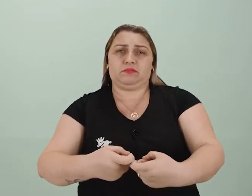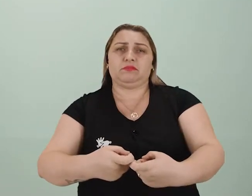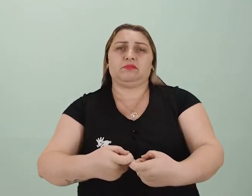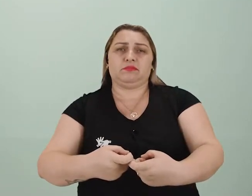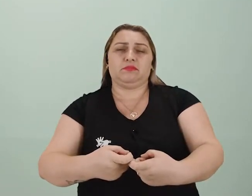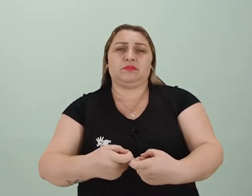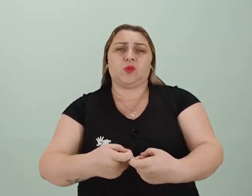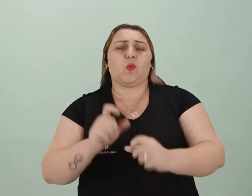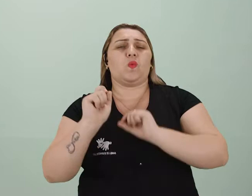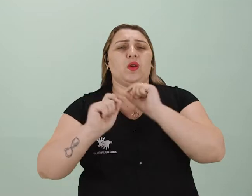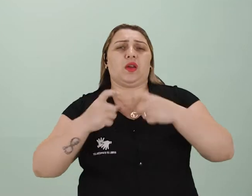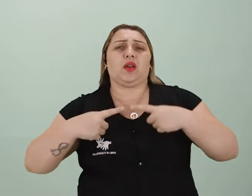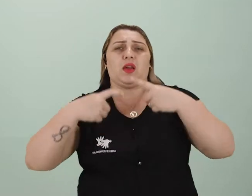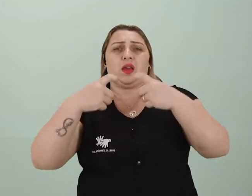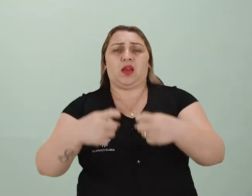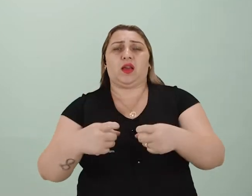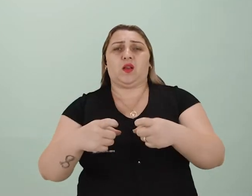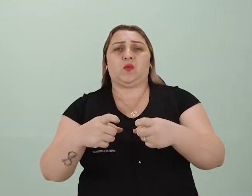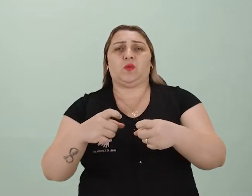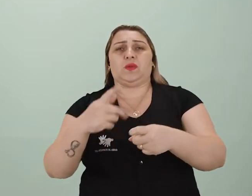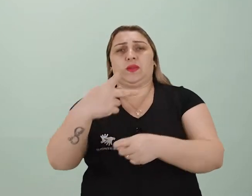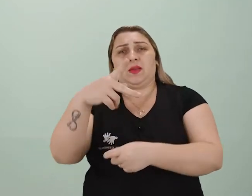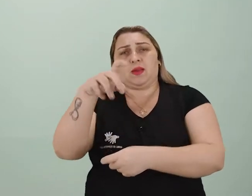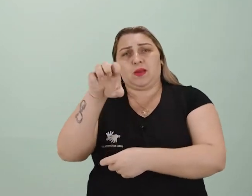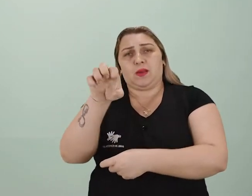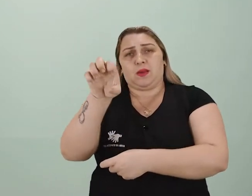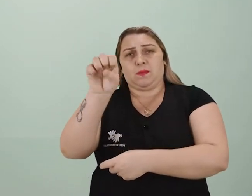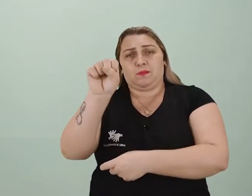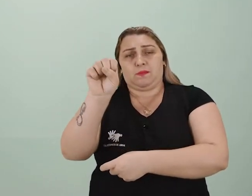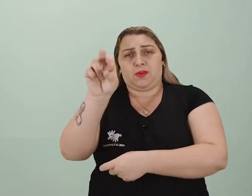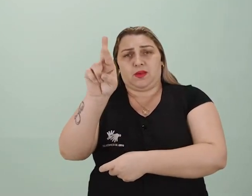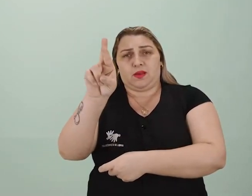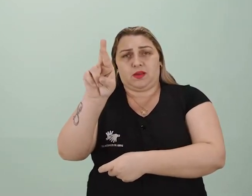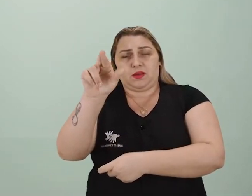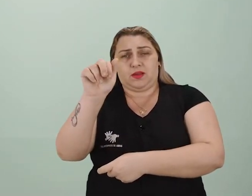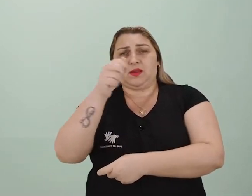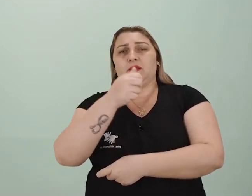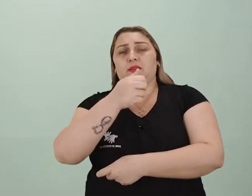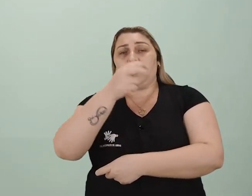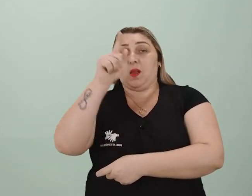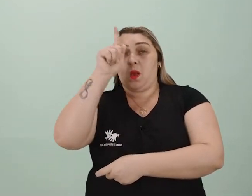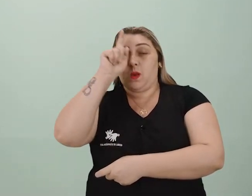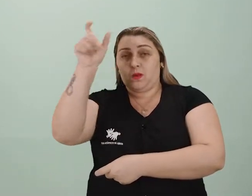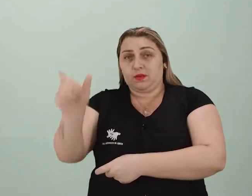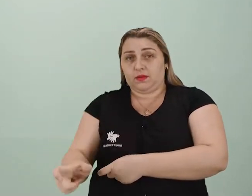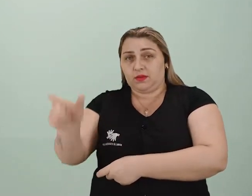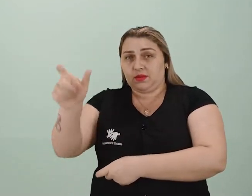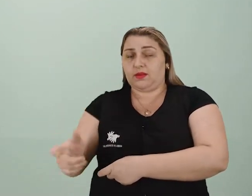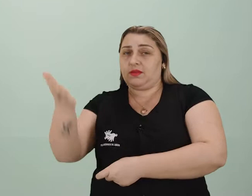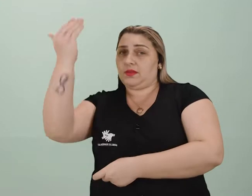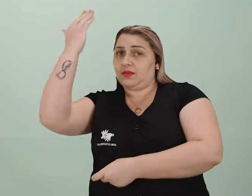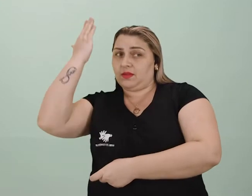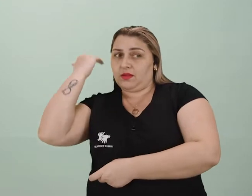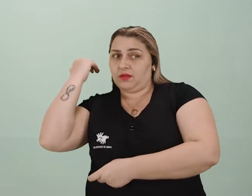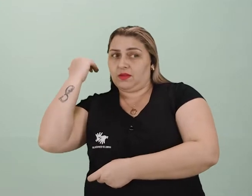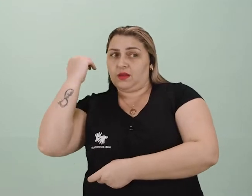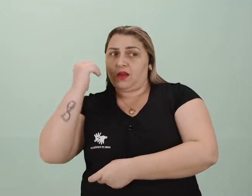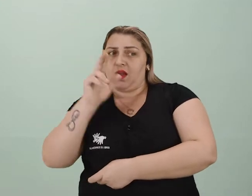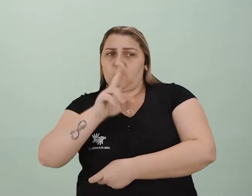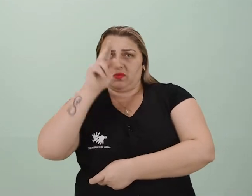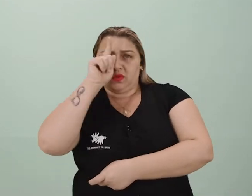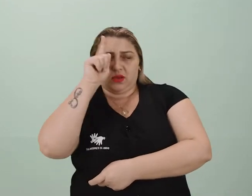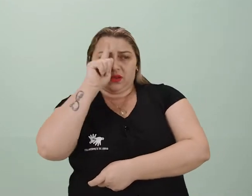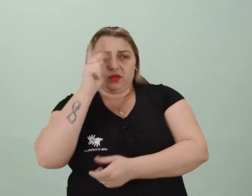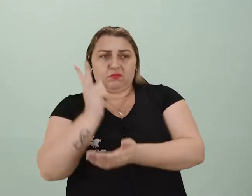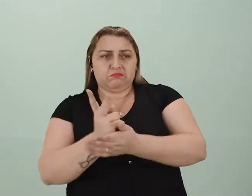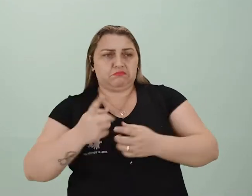que foram guerras entre os persas e os gregos. Os persas, porque os persas naquela época eram chamados de medos, por isso o nome